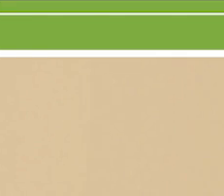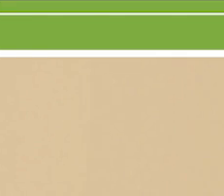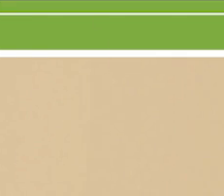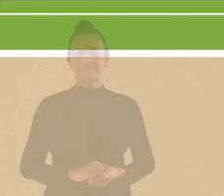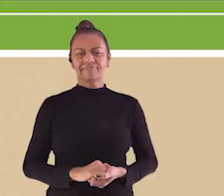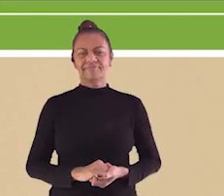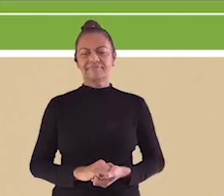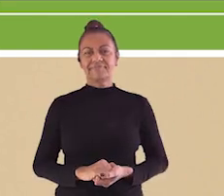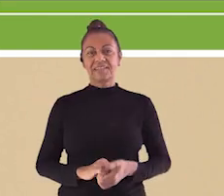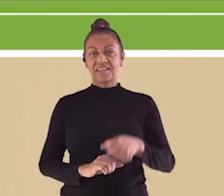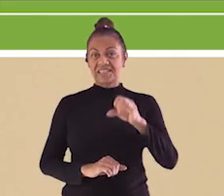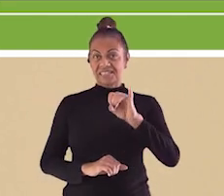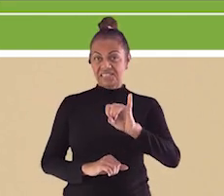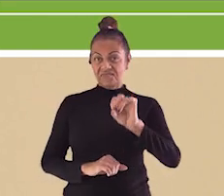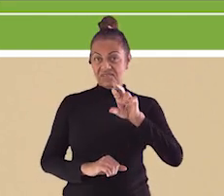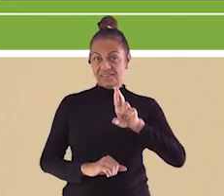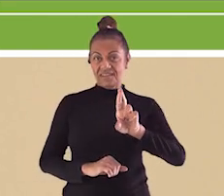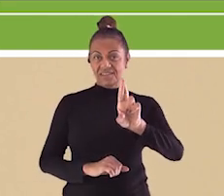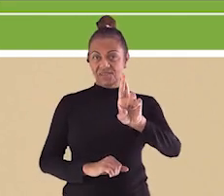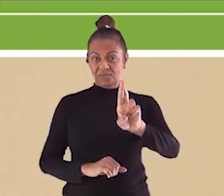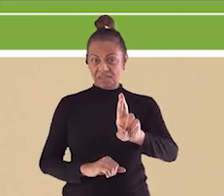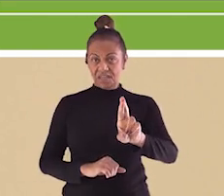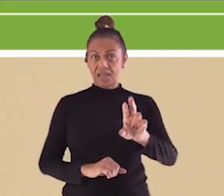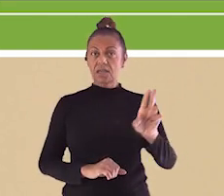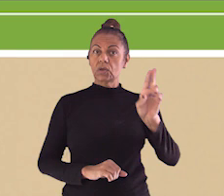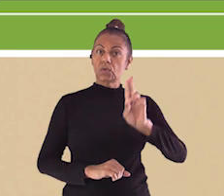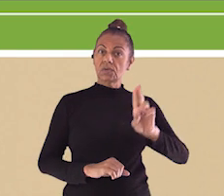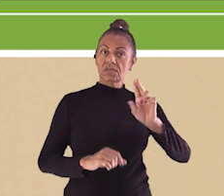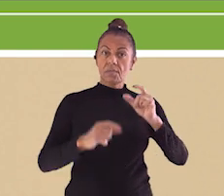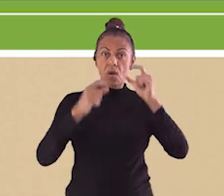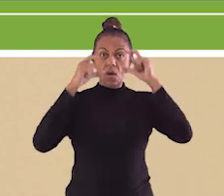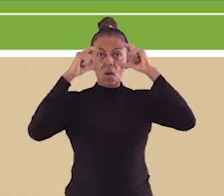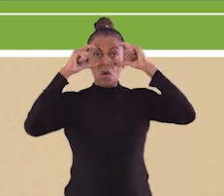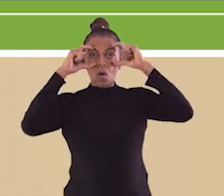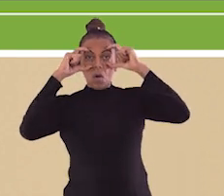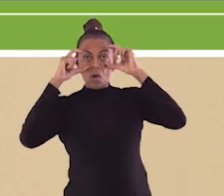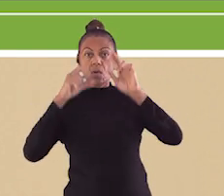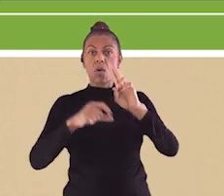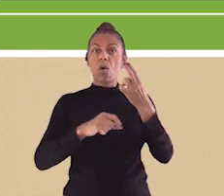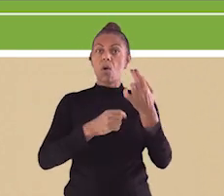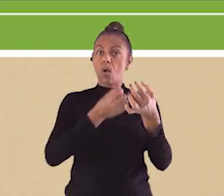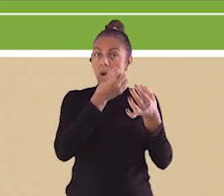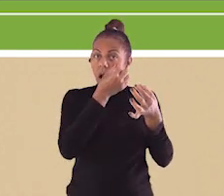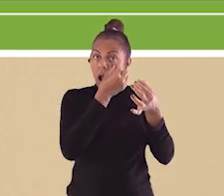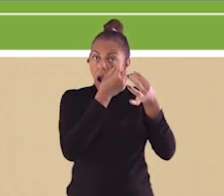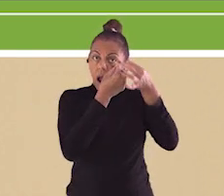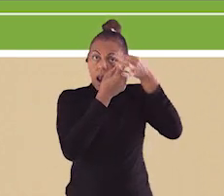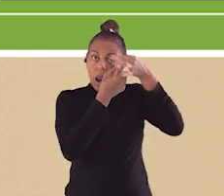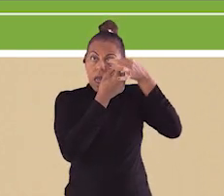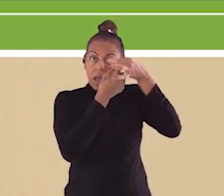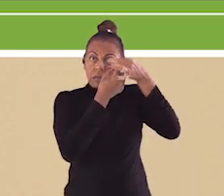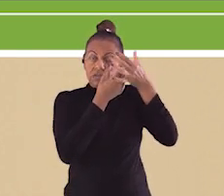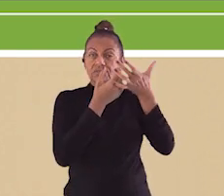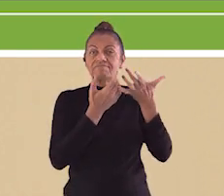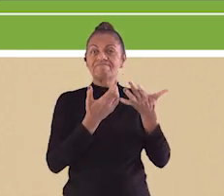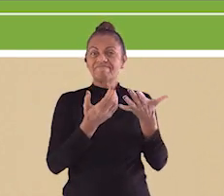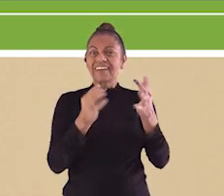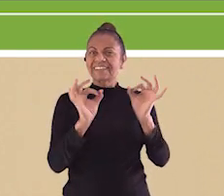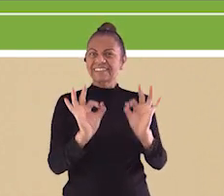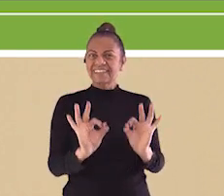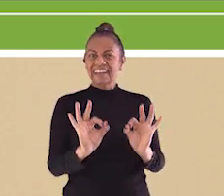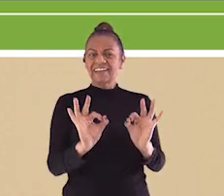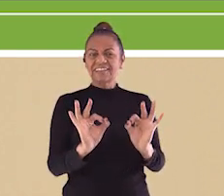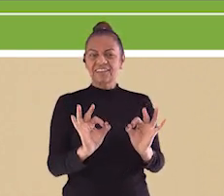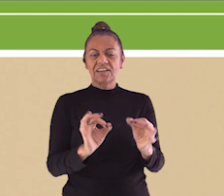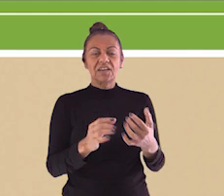E acertou quem respondeu que utilizamos óculos ou lentes de contato. Neste caso, vocês podem perceber que estou